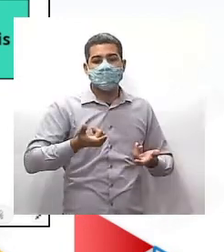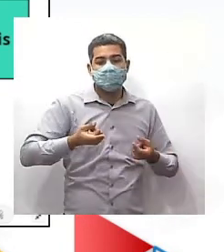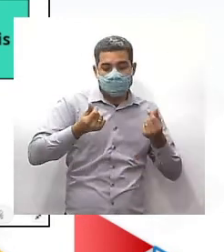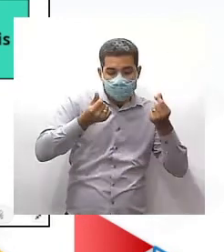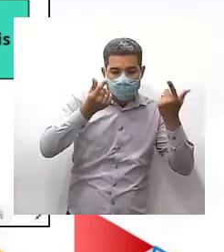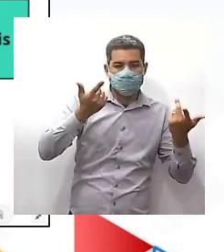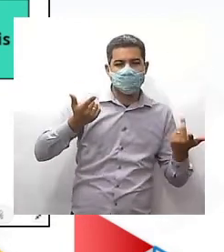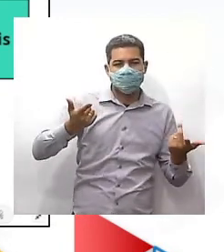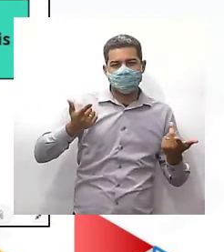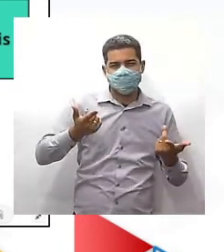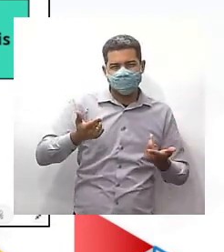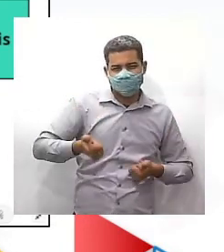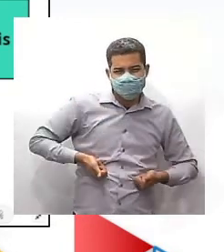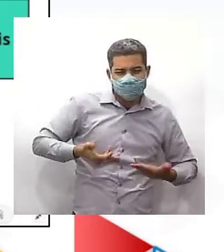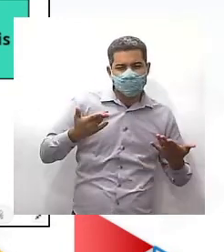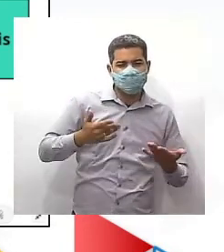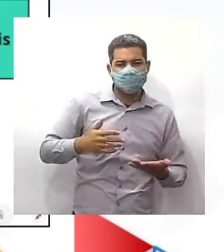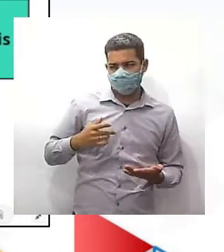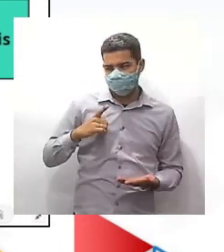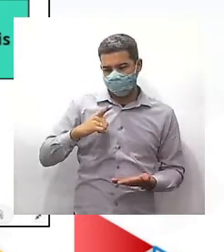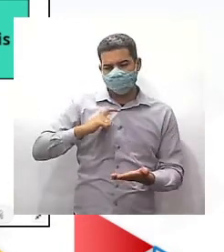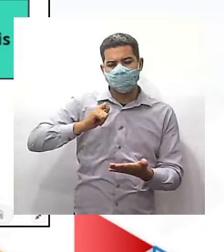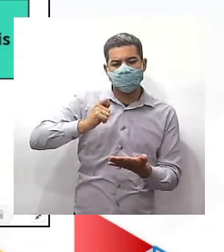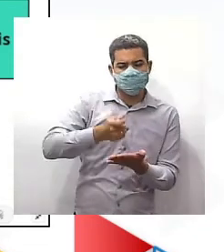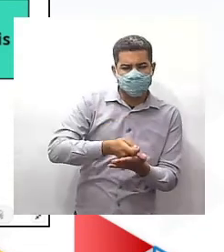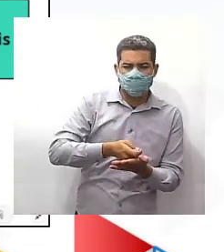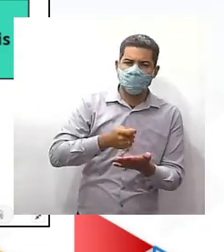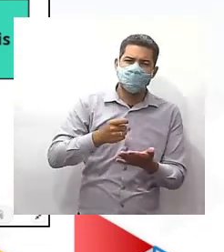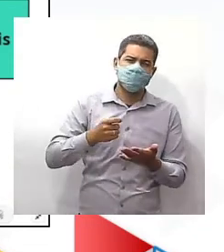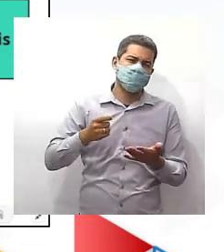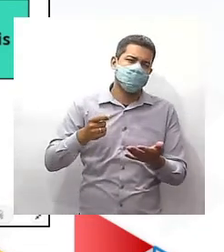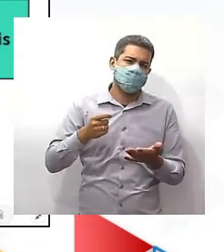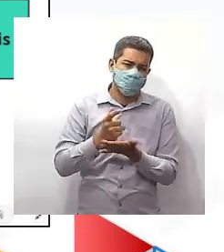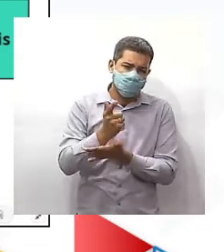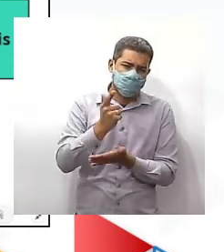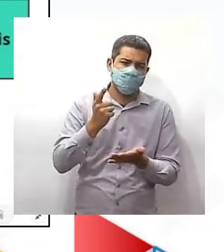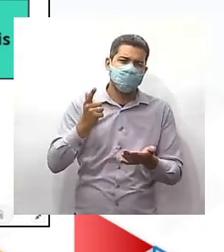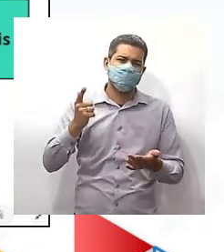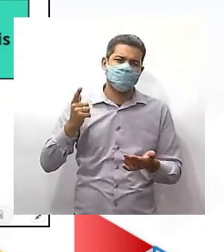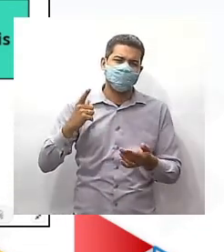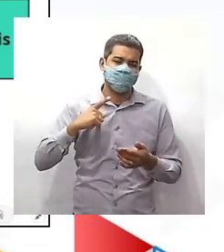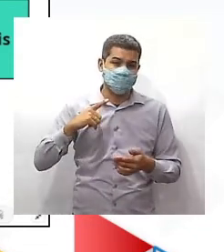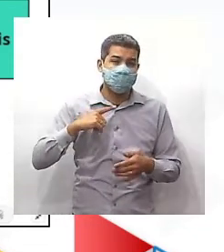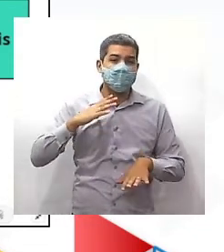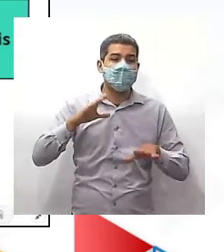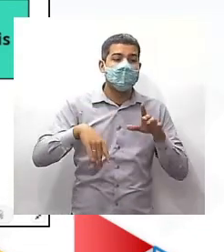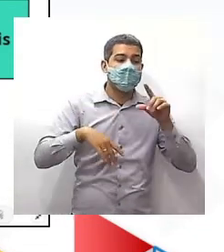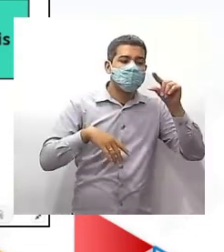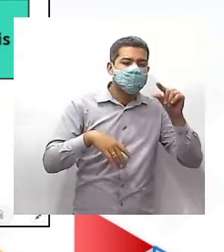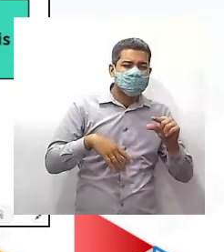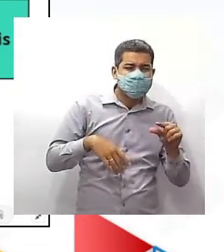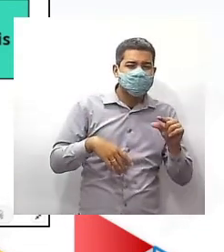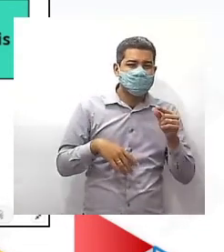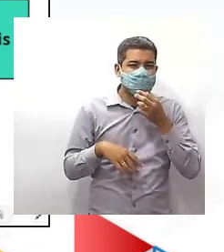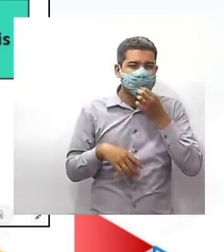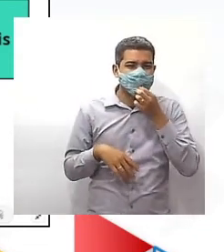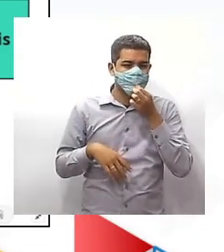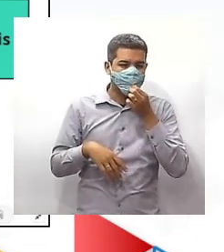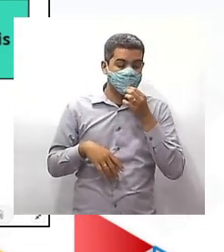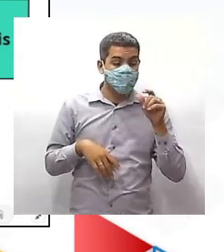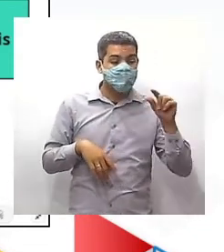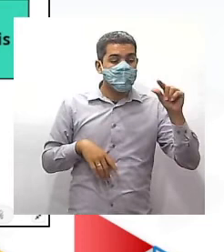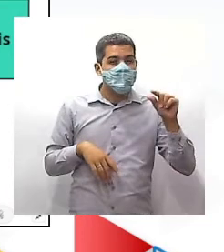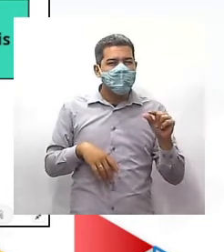custo. Seja ela alto ou baixo, tem custo. Quando eu faço com baixo custo, o meu nível de erro